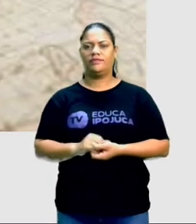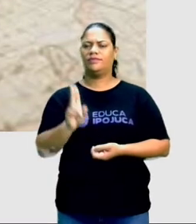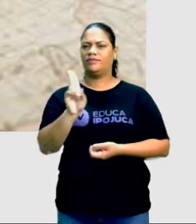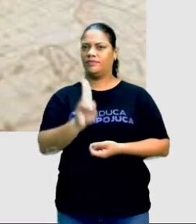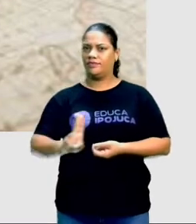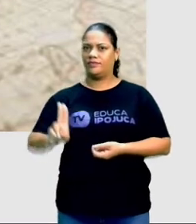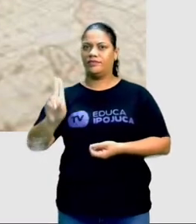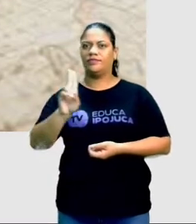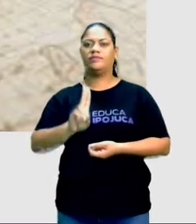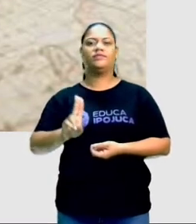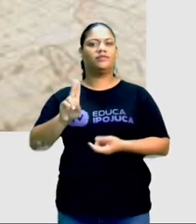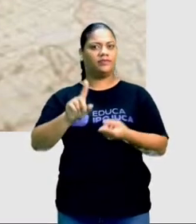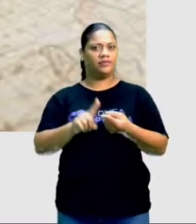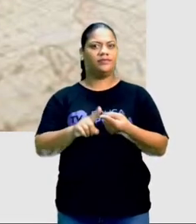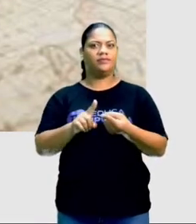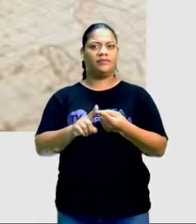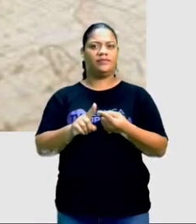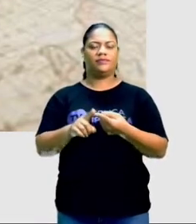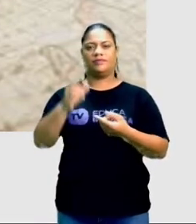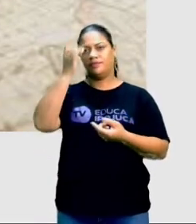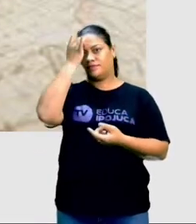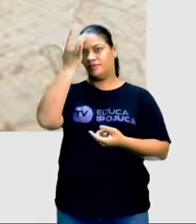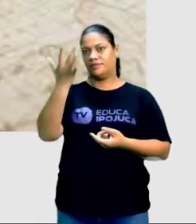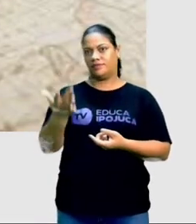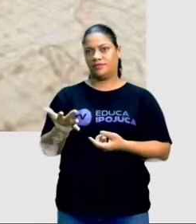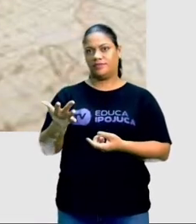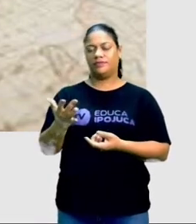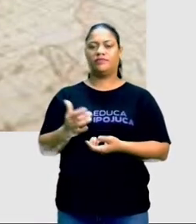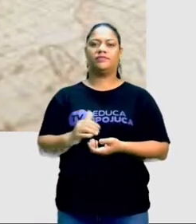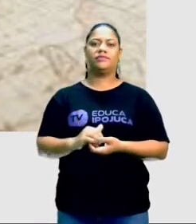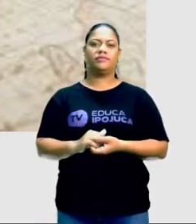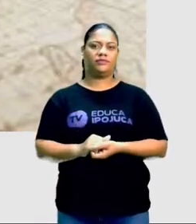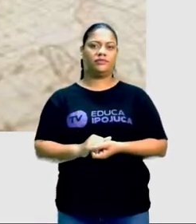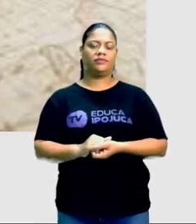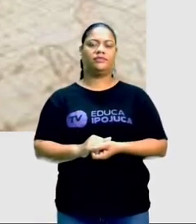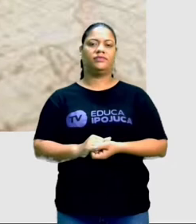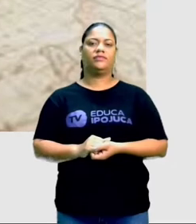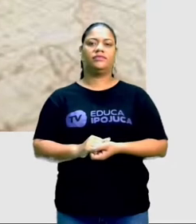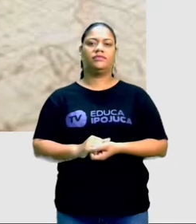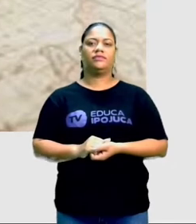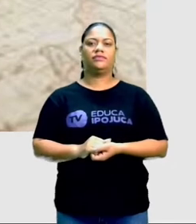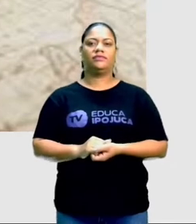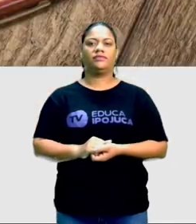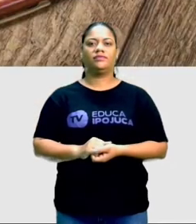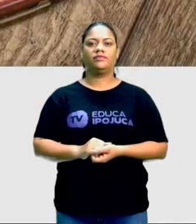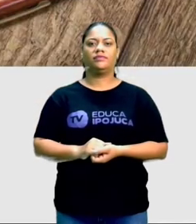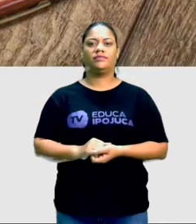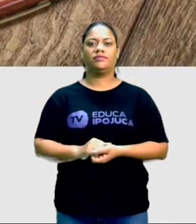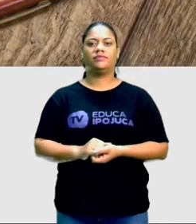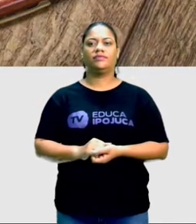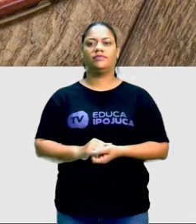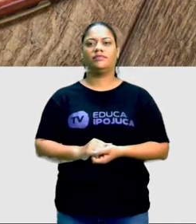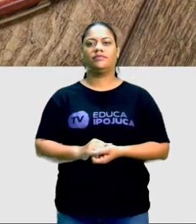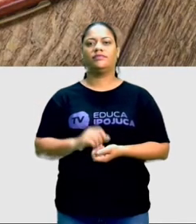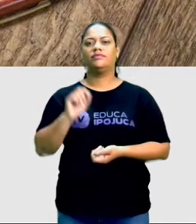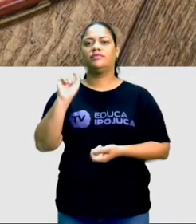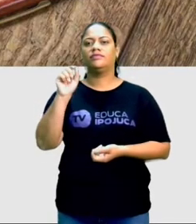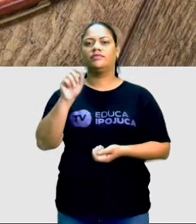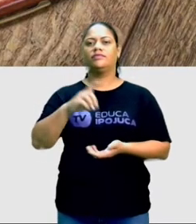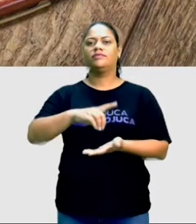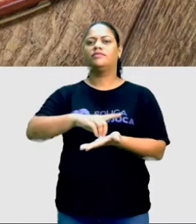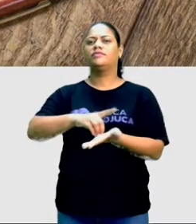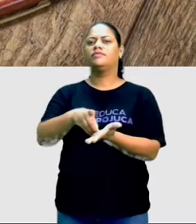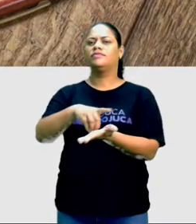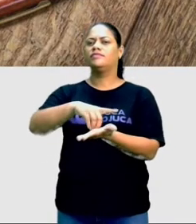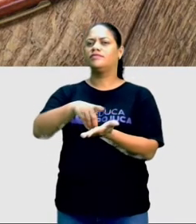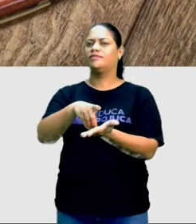muito usado também, que é facilmente de acesso fácil. E o que é uma